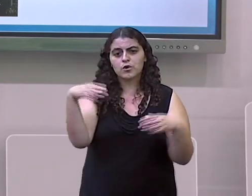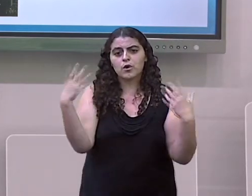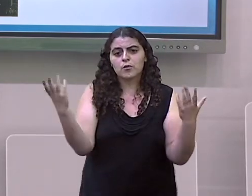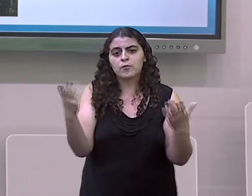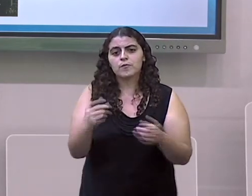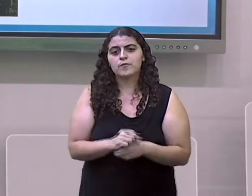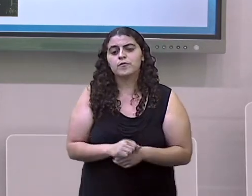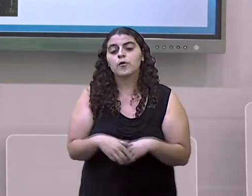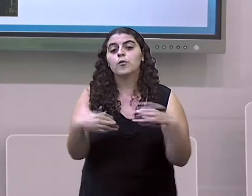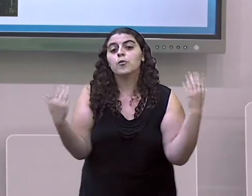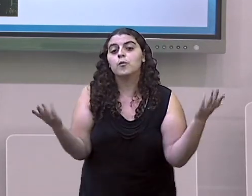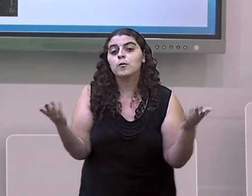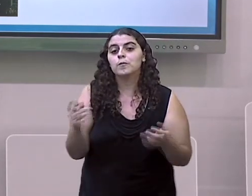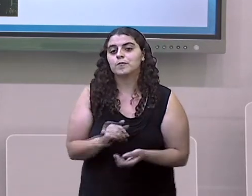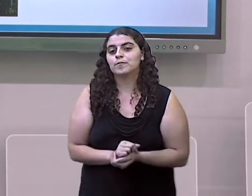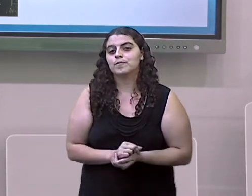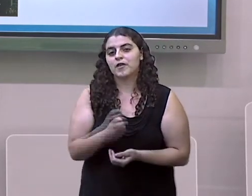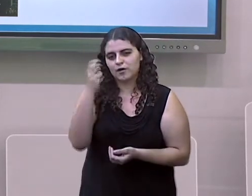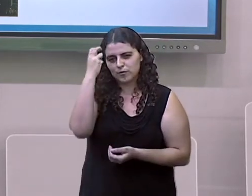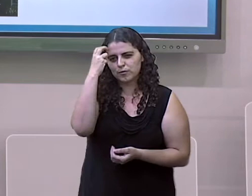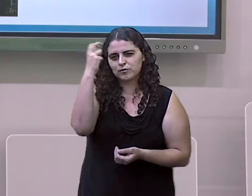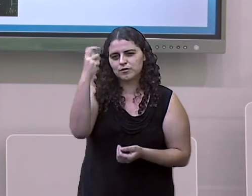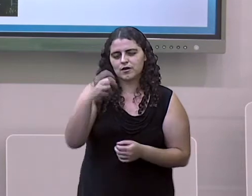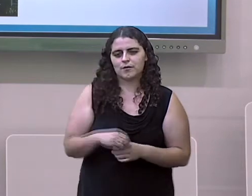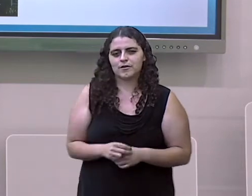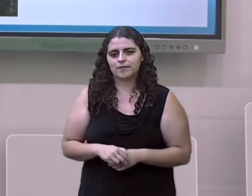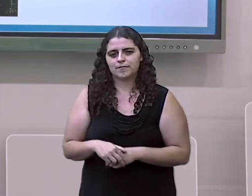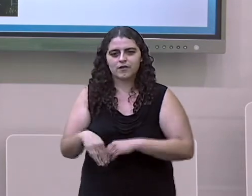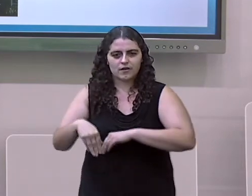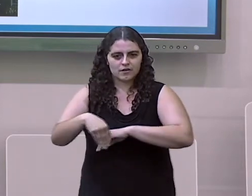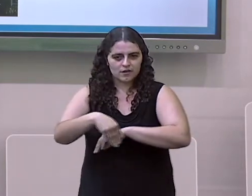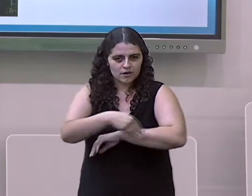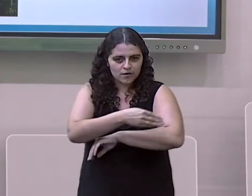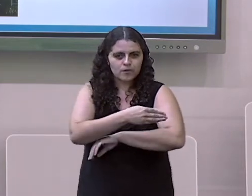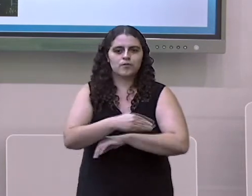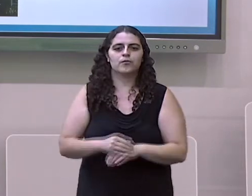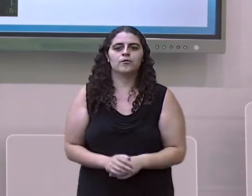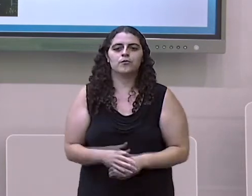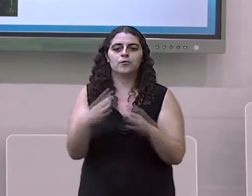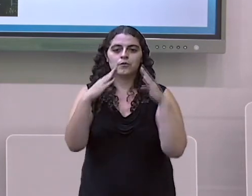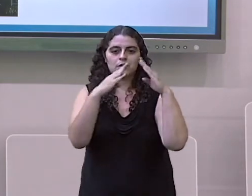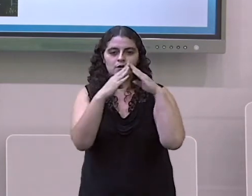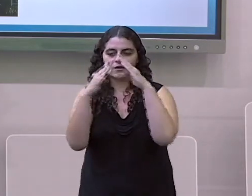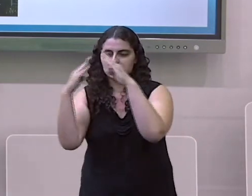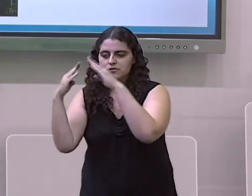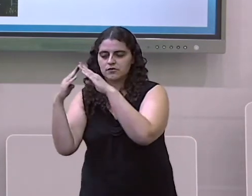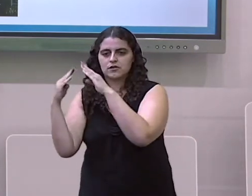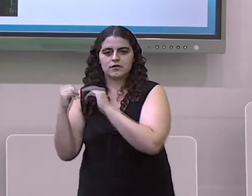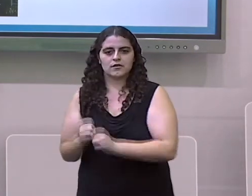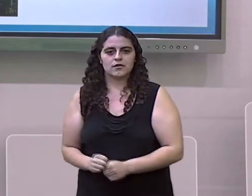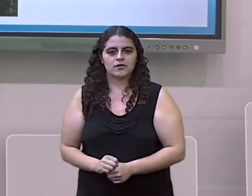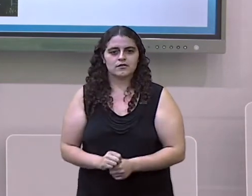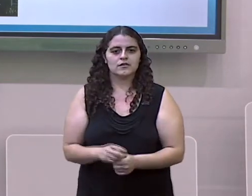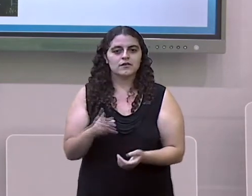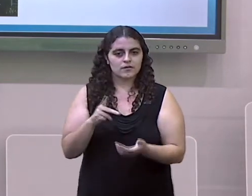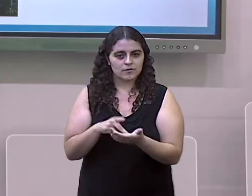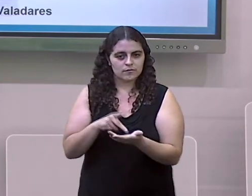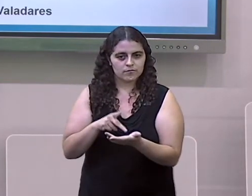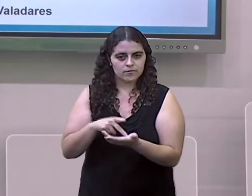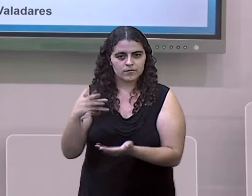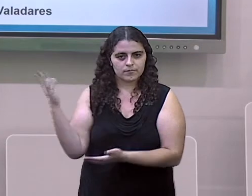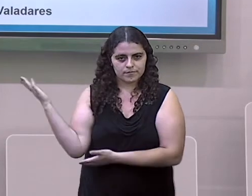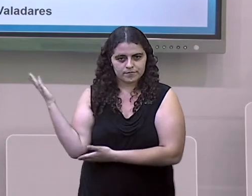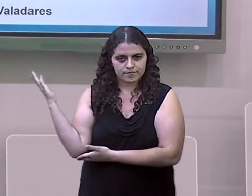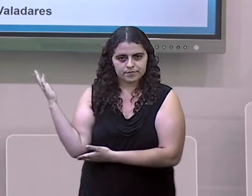pública, tudo isso serve para o benefício do homem e a sua sobrevivência, identificando aqui então como uma